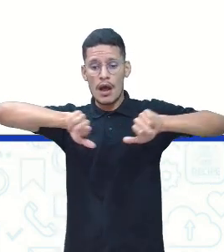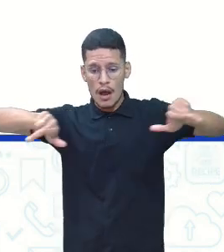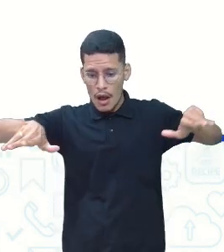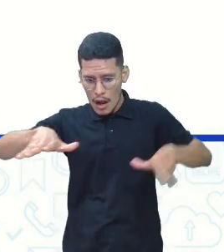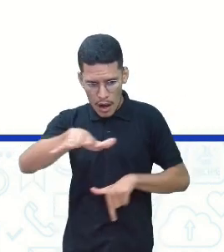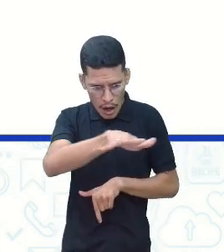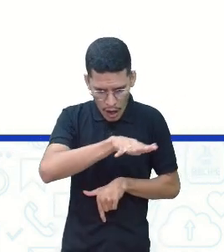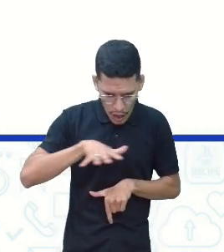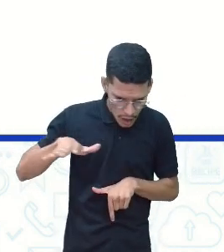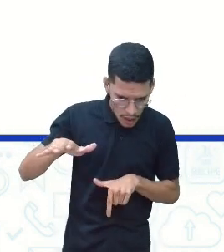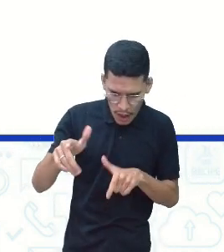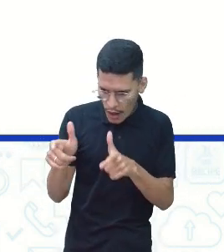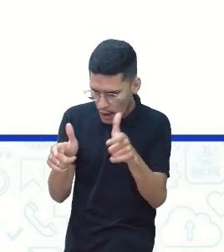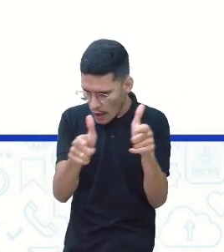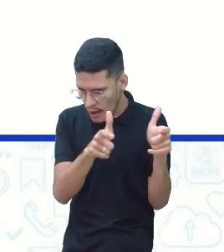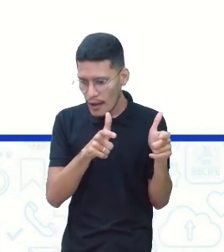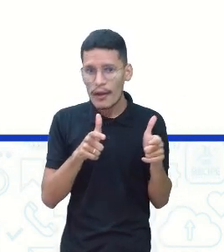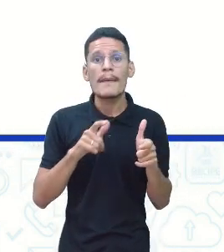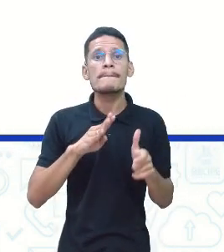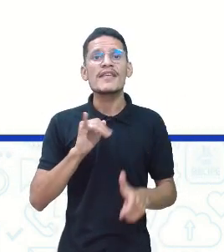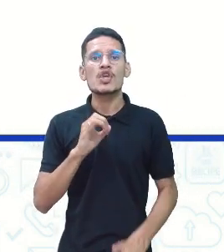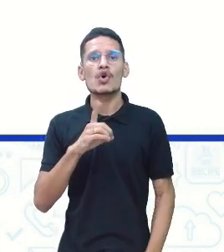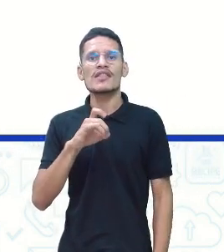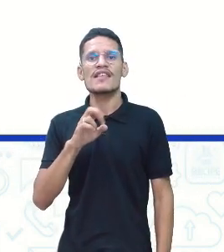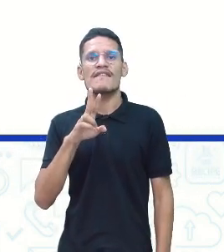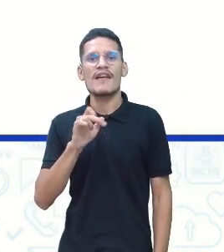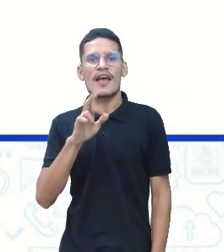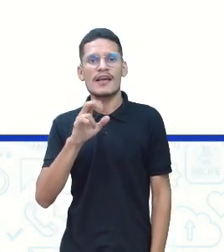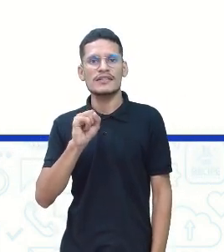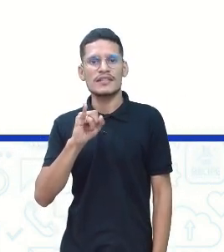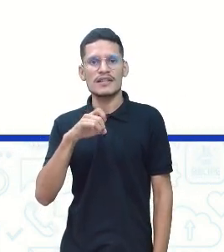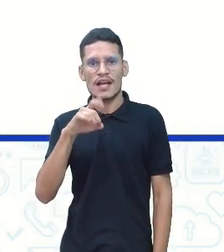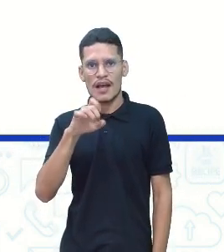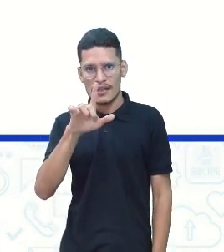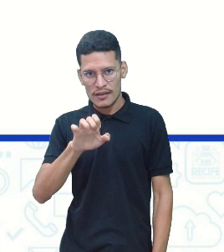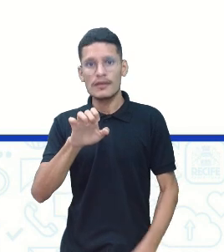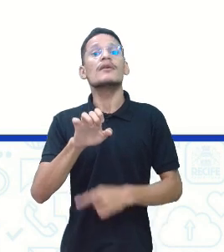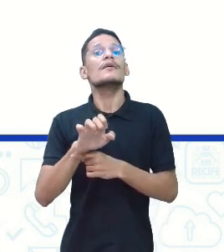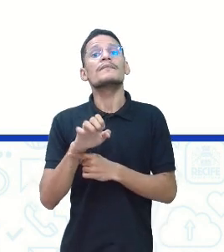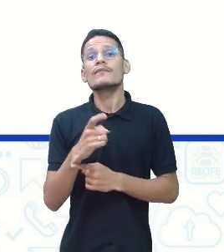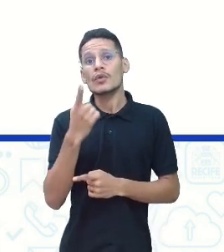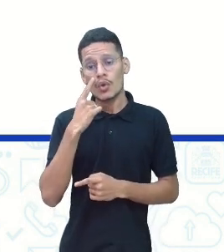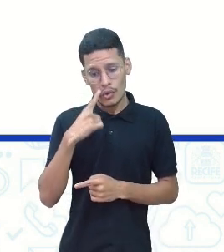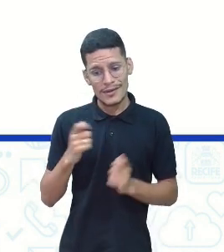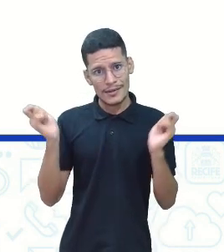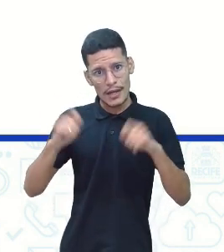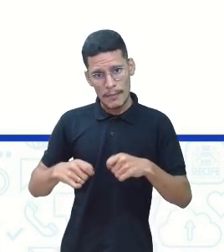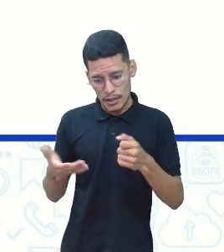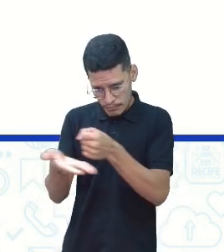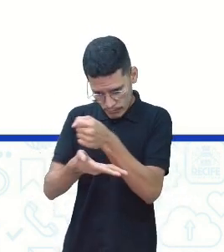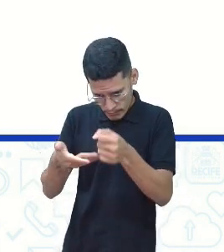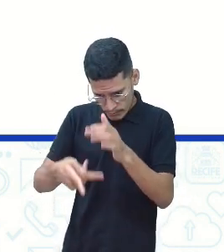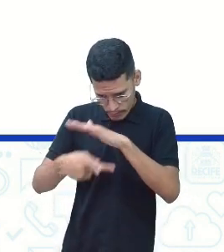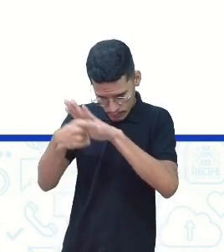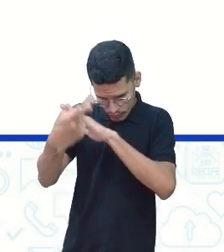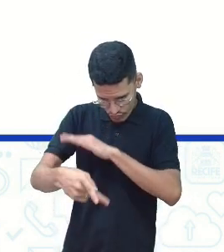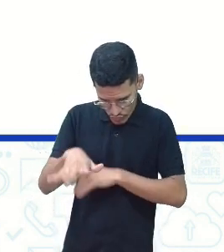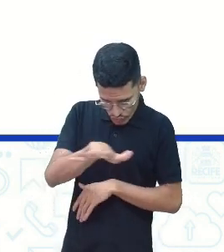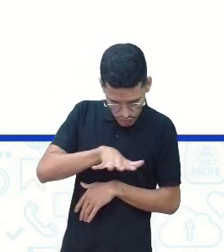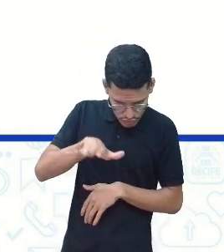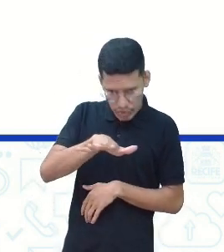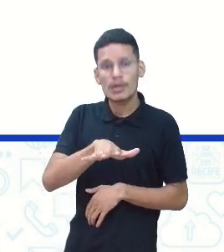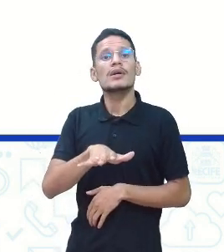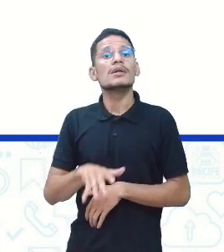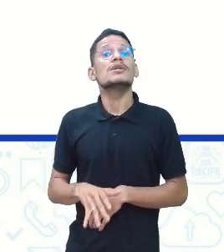vai dizer que a base da biodiversidade está no solo. Talvez o solo com a água sejam os